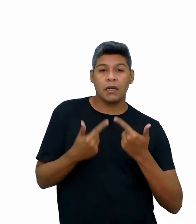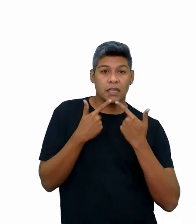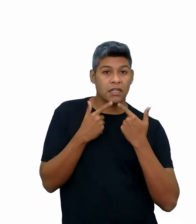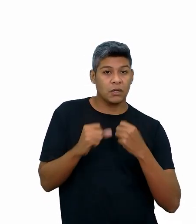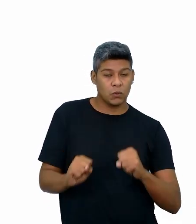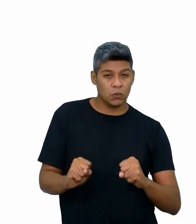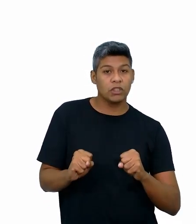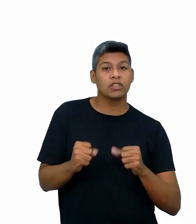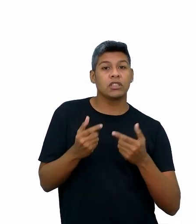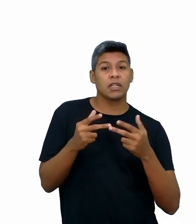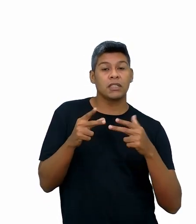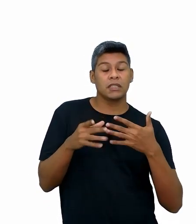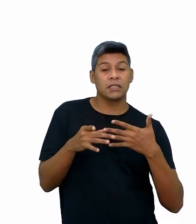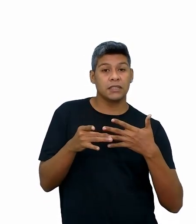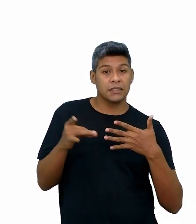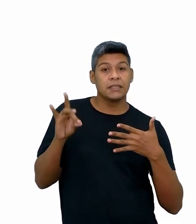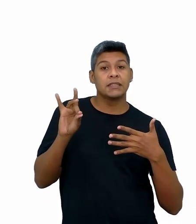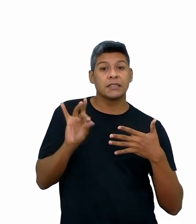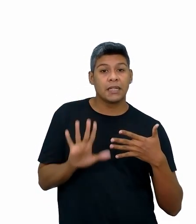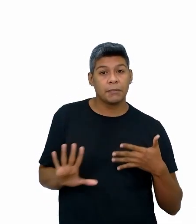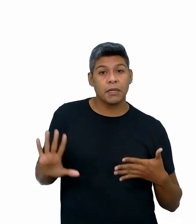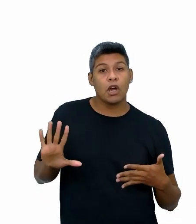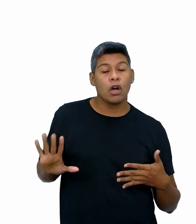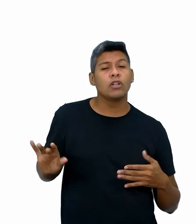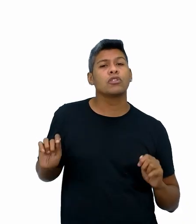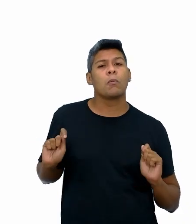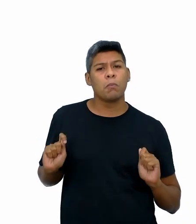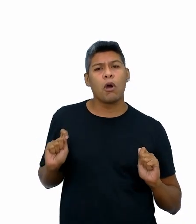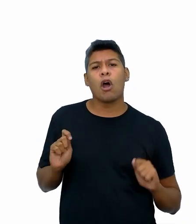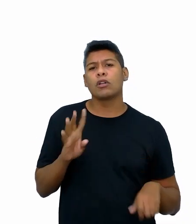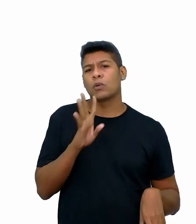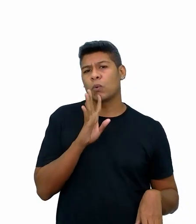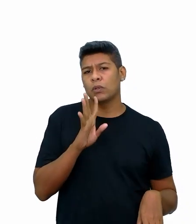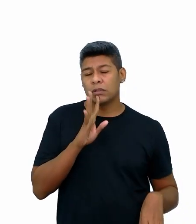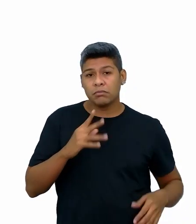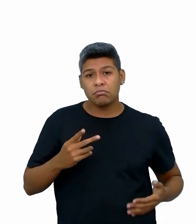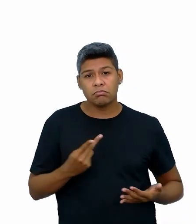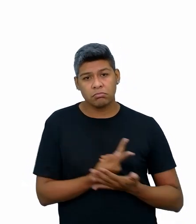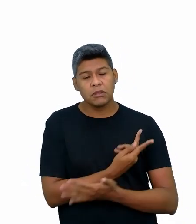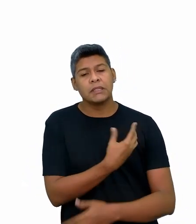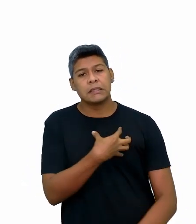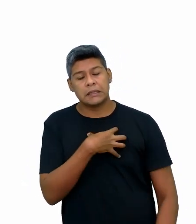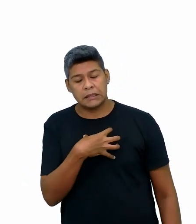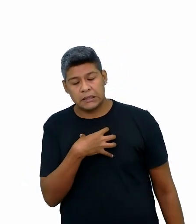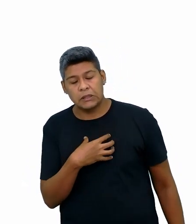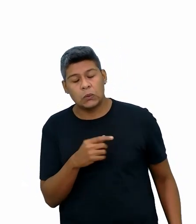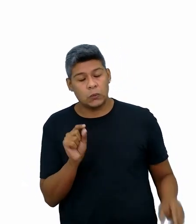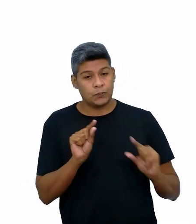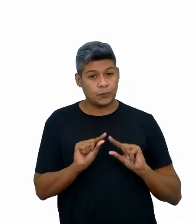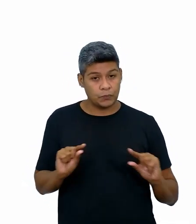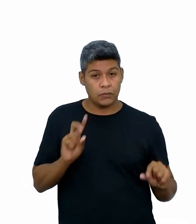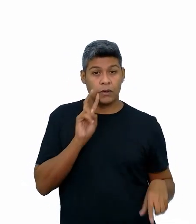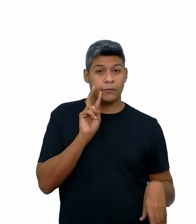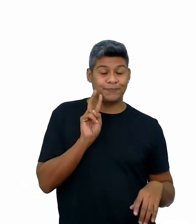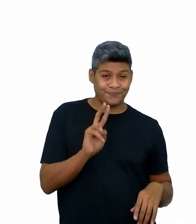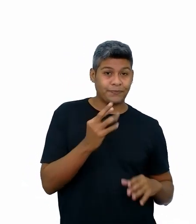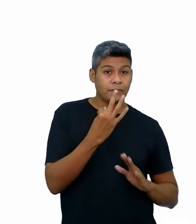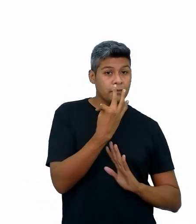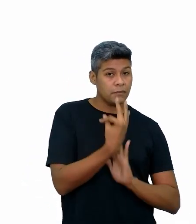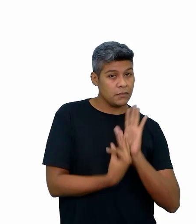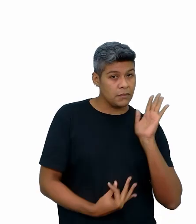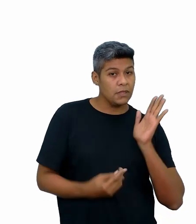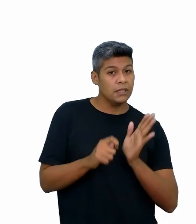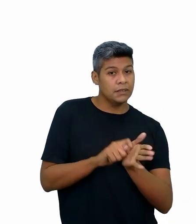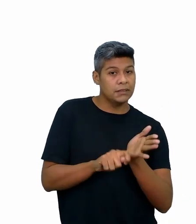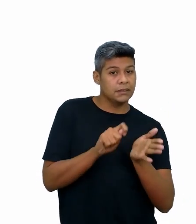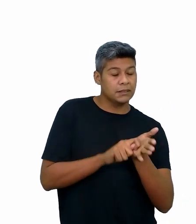semiótica, né? Uma vez que ele vai poder reconhecer realmente os efeitos de sentido aqui nesse trecho. Observe que nesse trecho está escrito